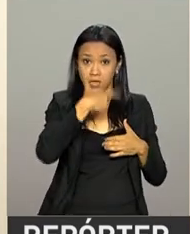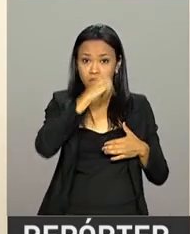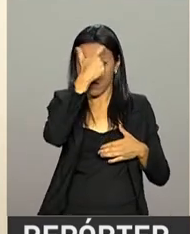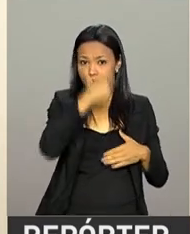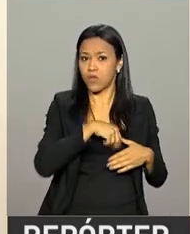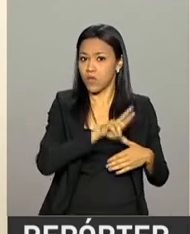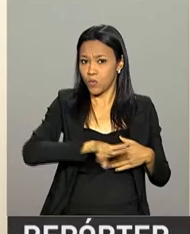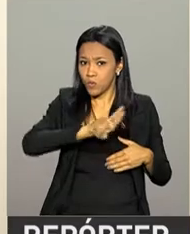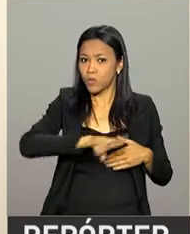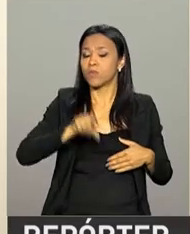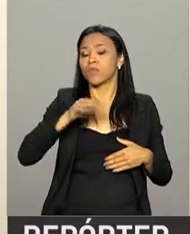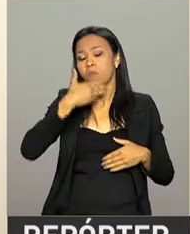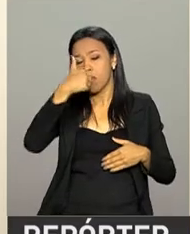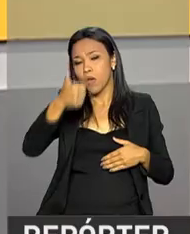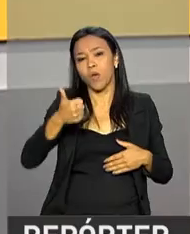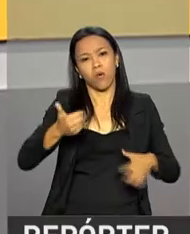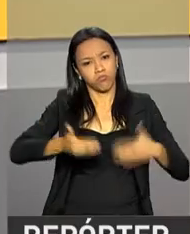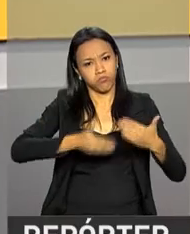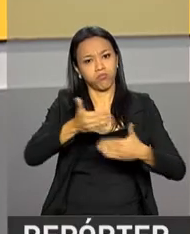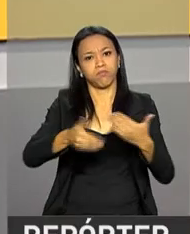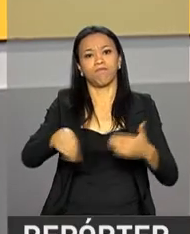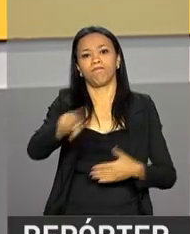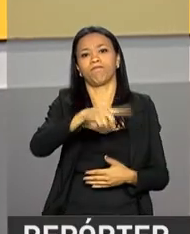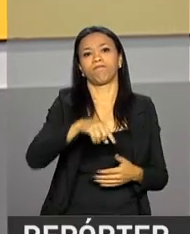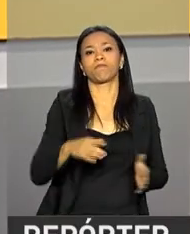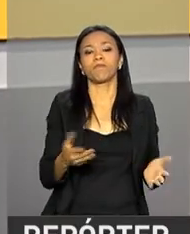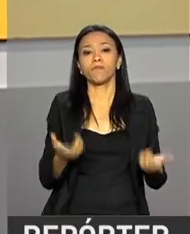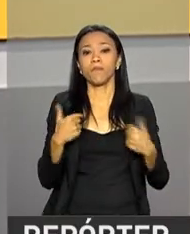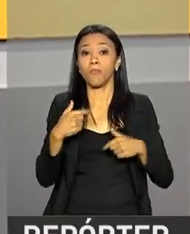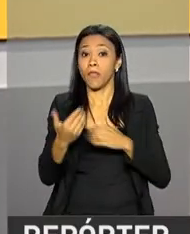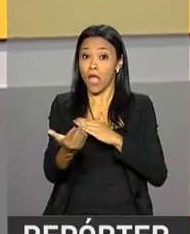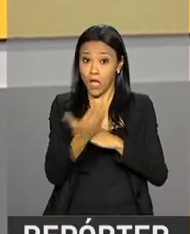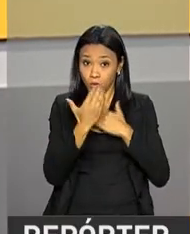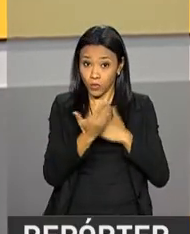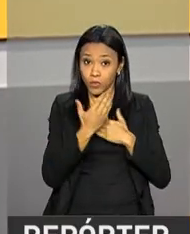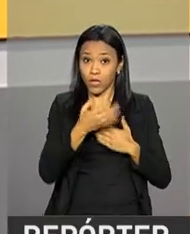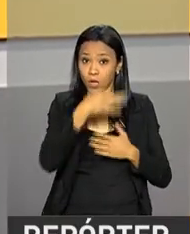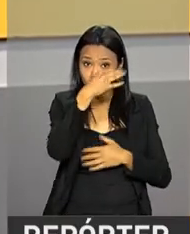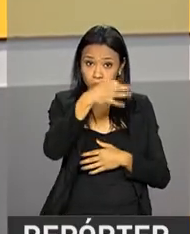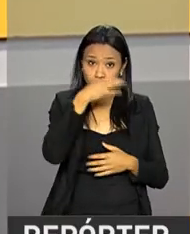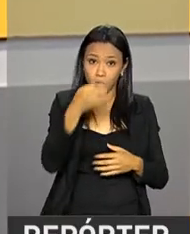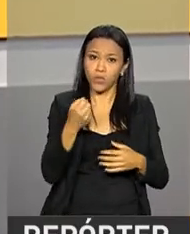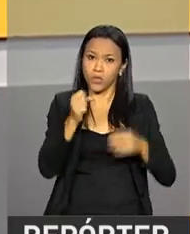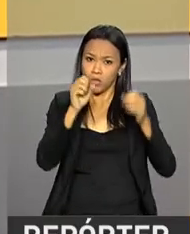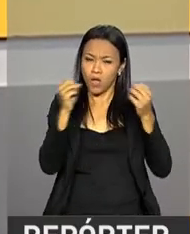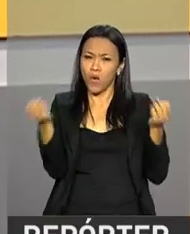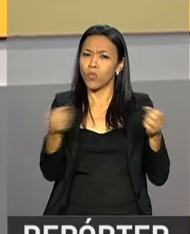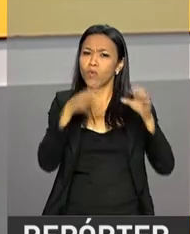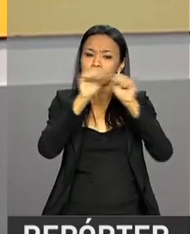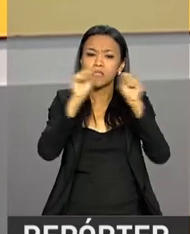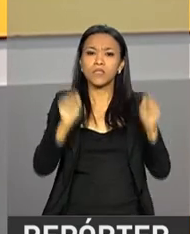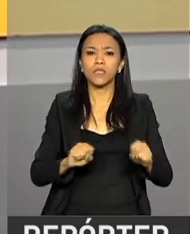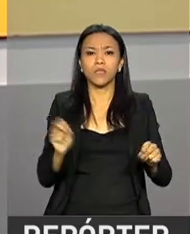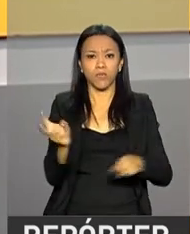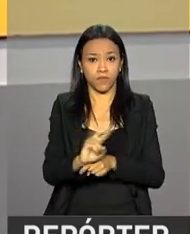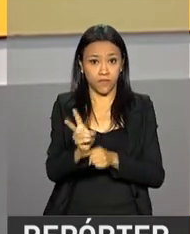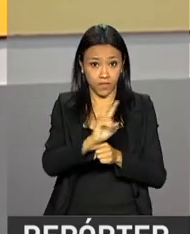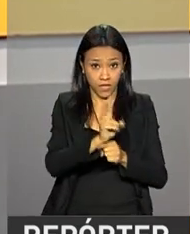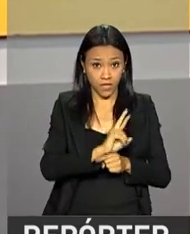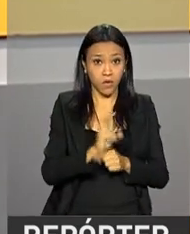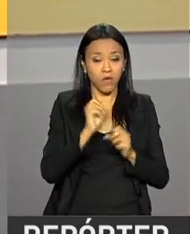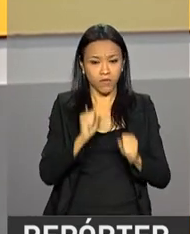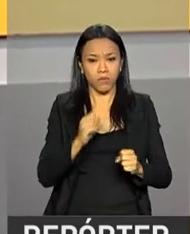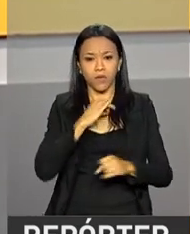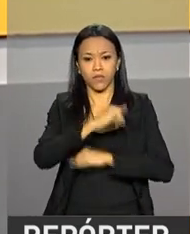da operadora, então melhor desempenho ela terá. Para contribuir com sugestões ou críticas ao novo sistema de